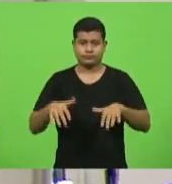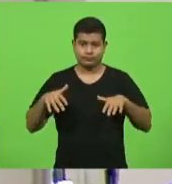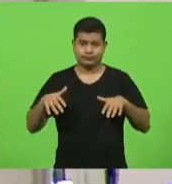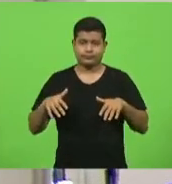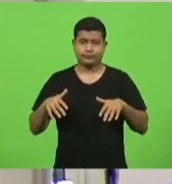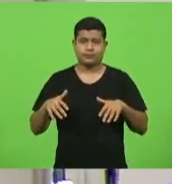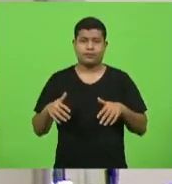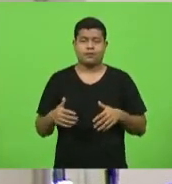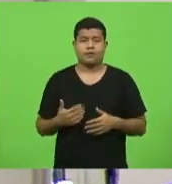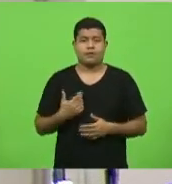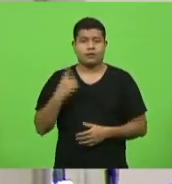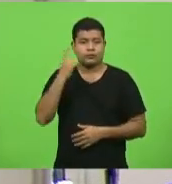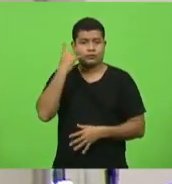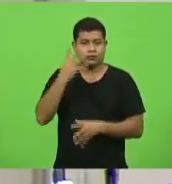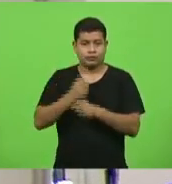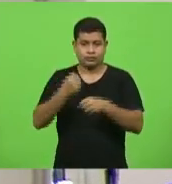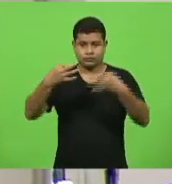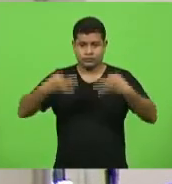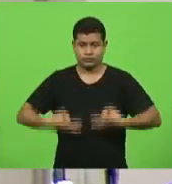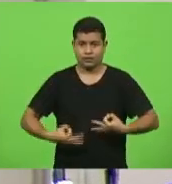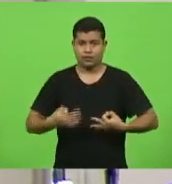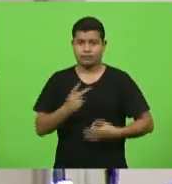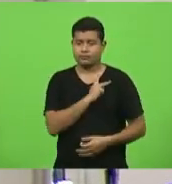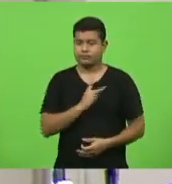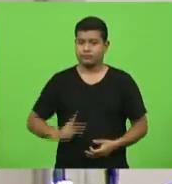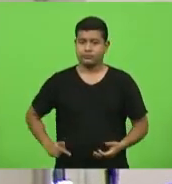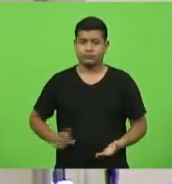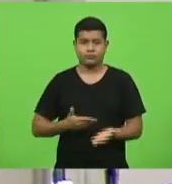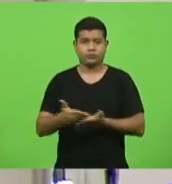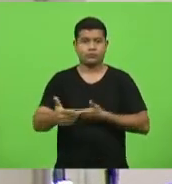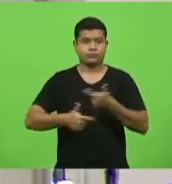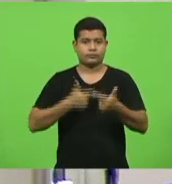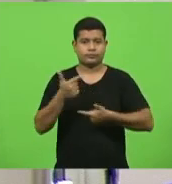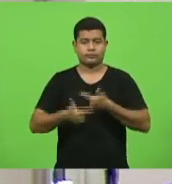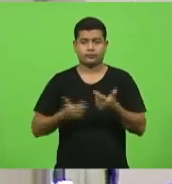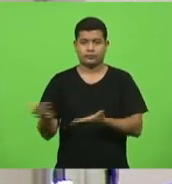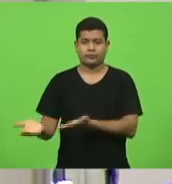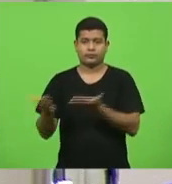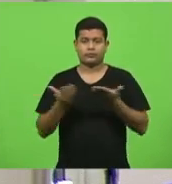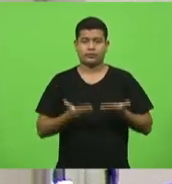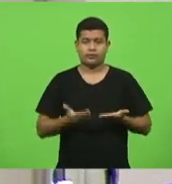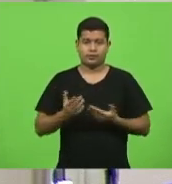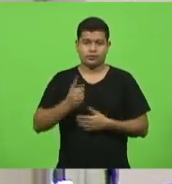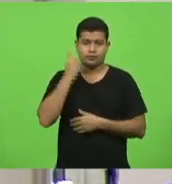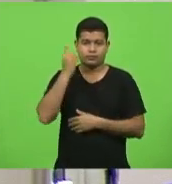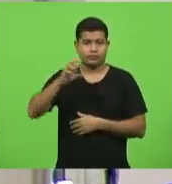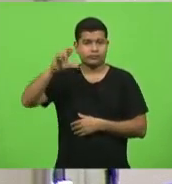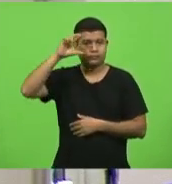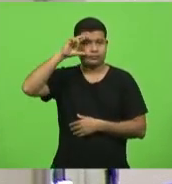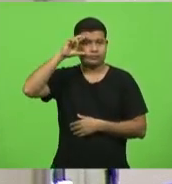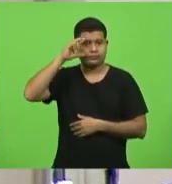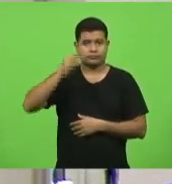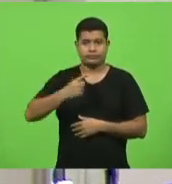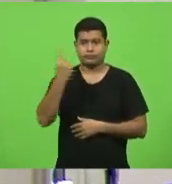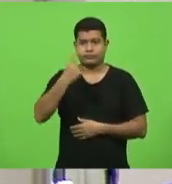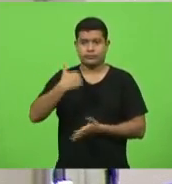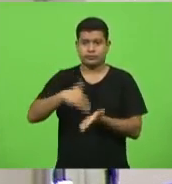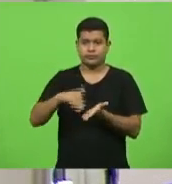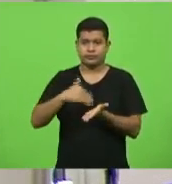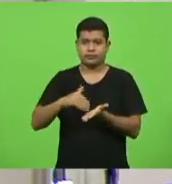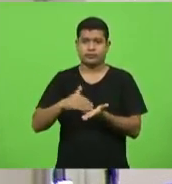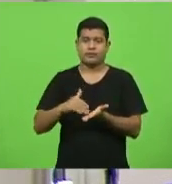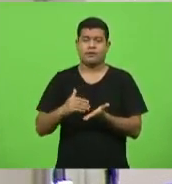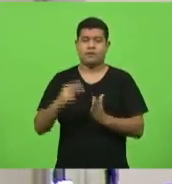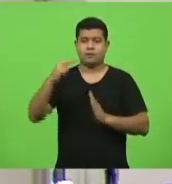Havendo o quórum regimental, o senhor presidente declarou abertos os trabalhos e convidou o senhor deputado Ricardo Alba, primeiro secretário, para